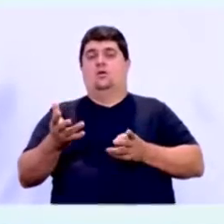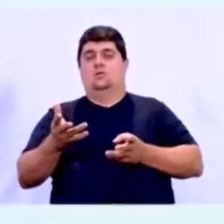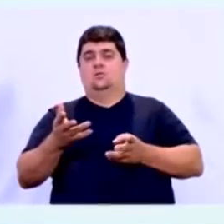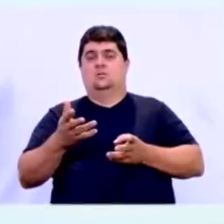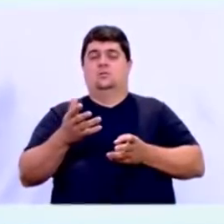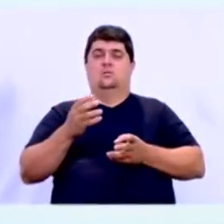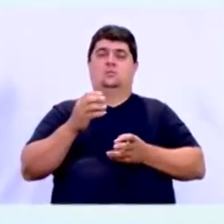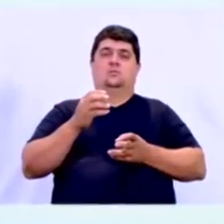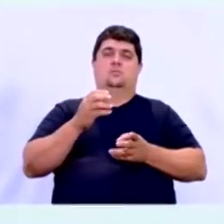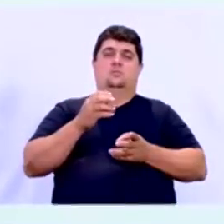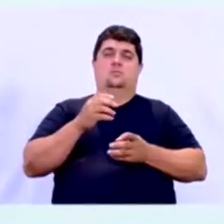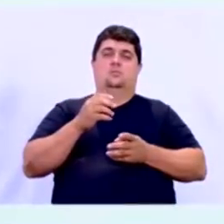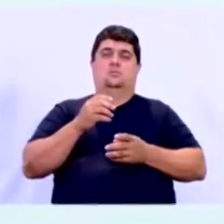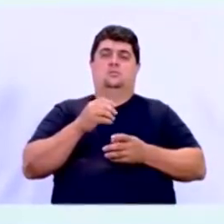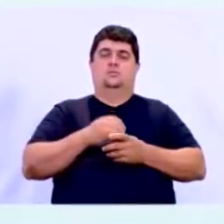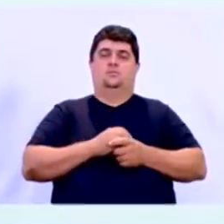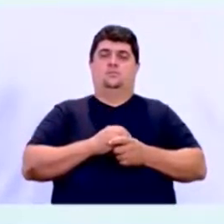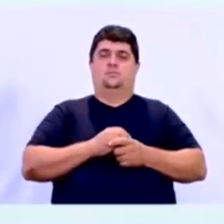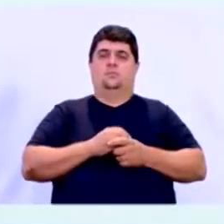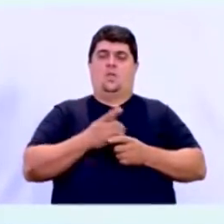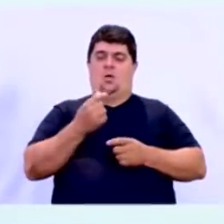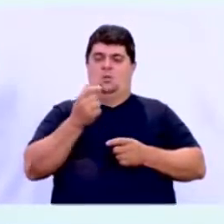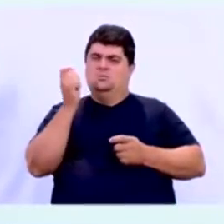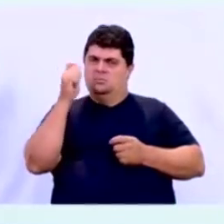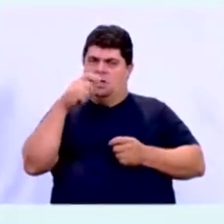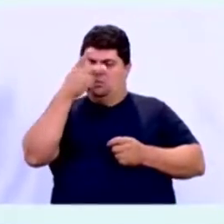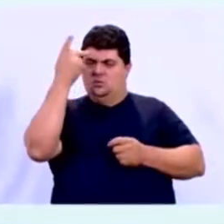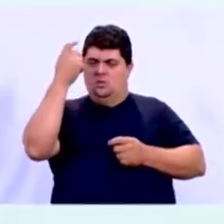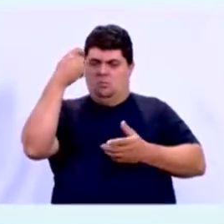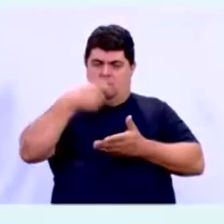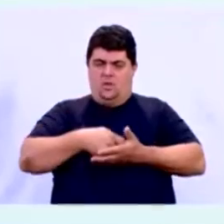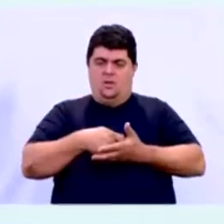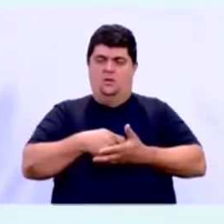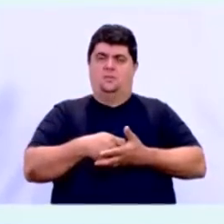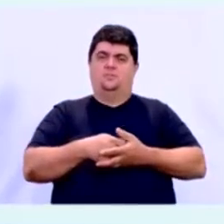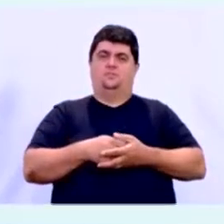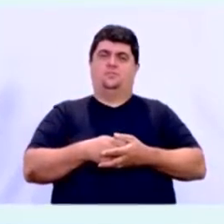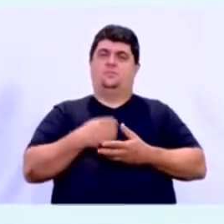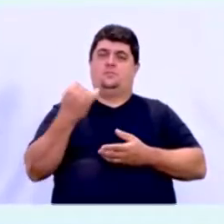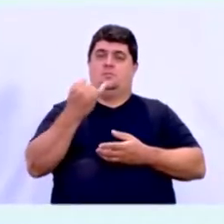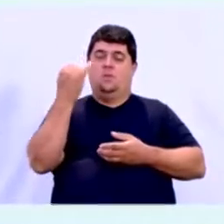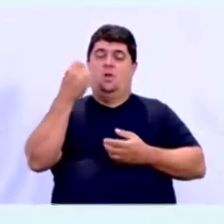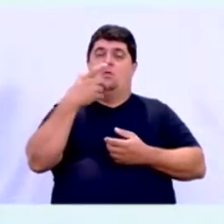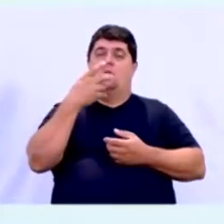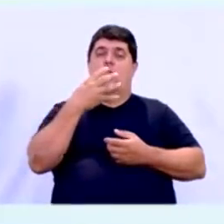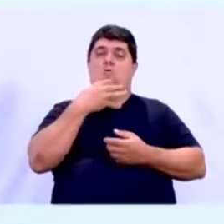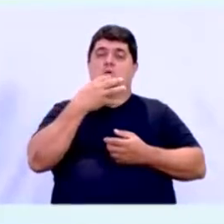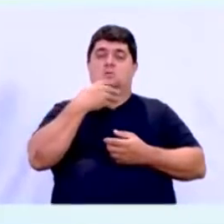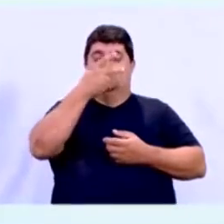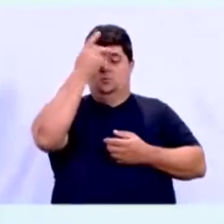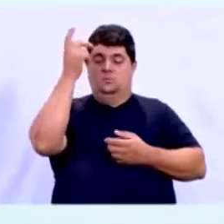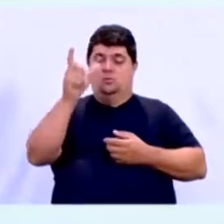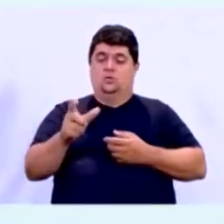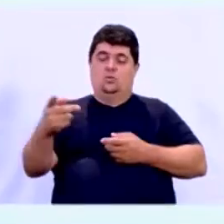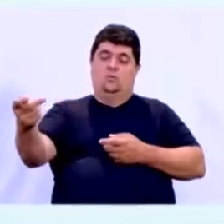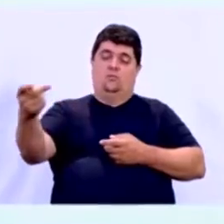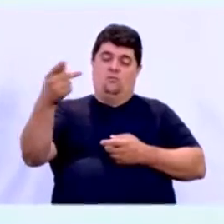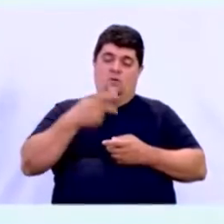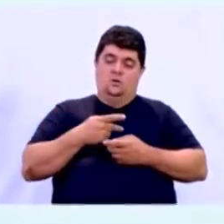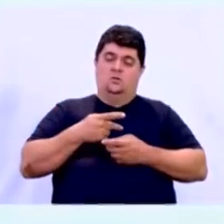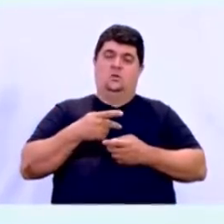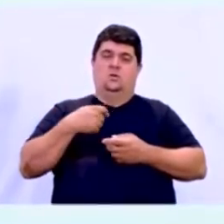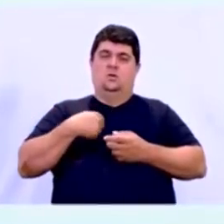ou serviço? É um preço acessível? Por isso que é importante conhecer o cliente, né? Quando a gente pede para vocês